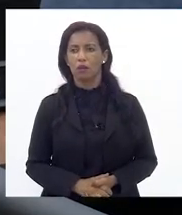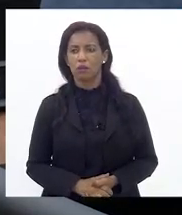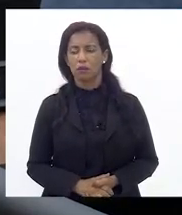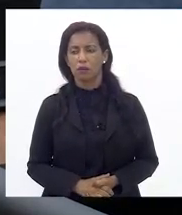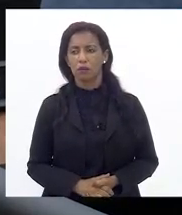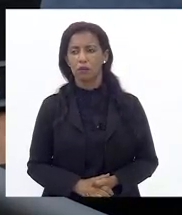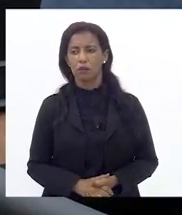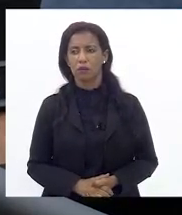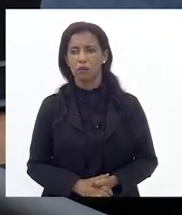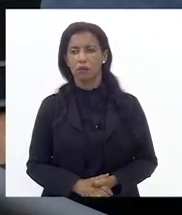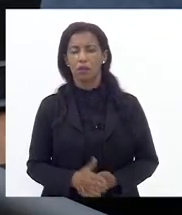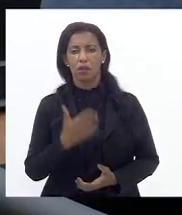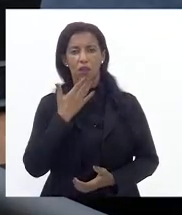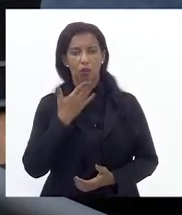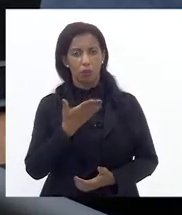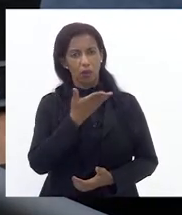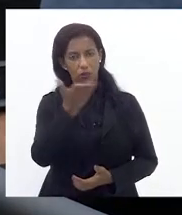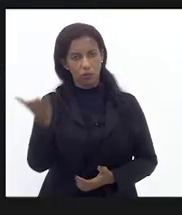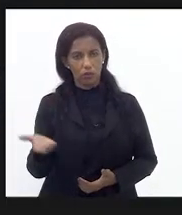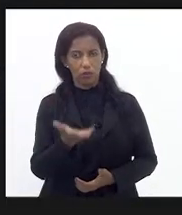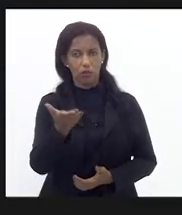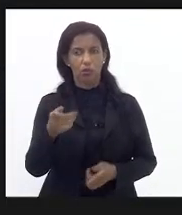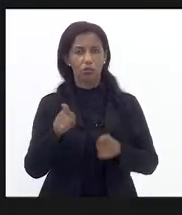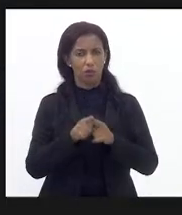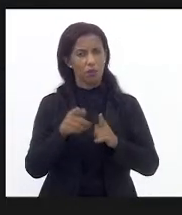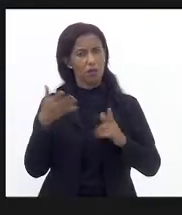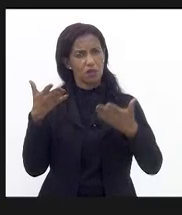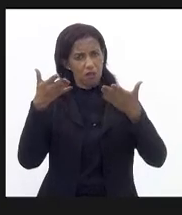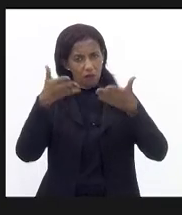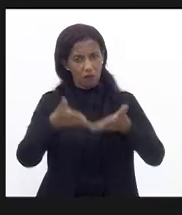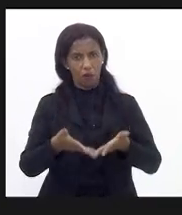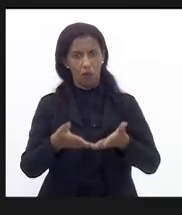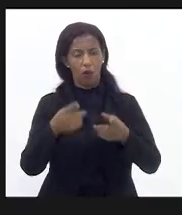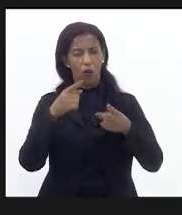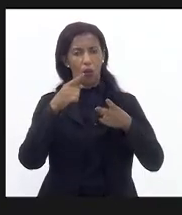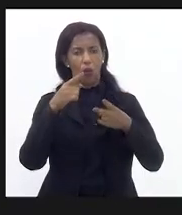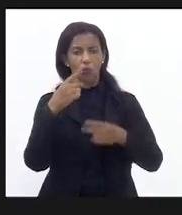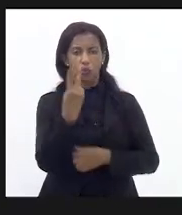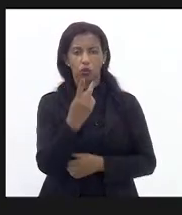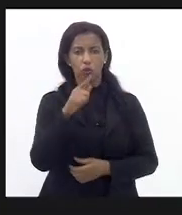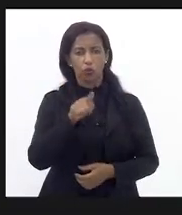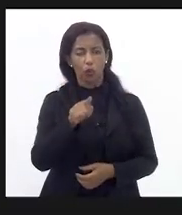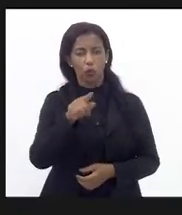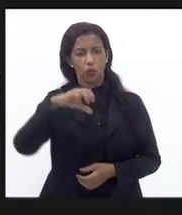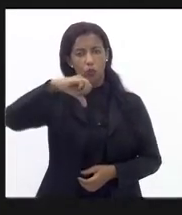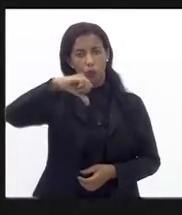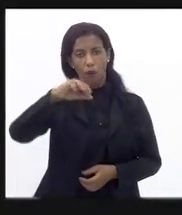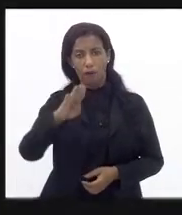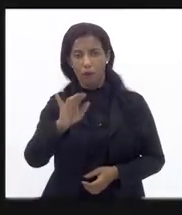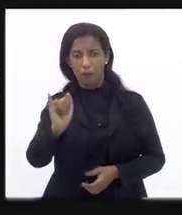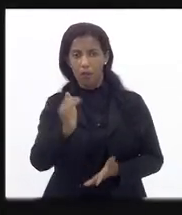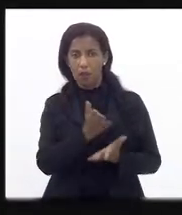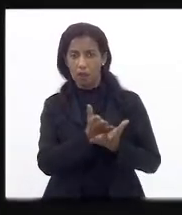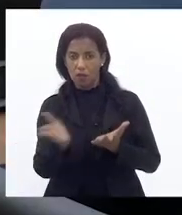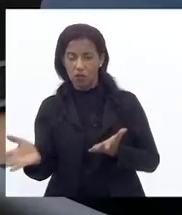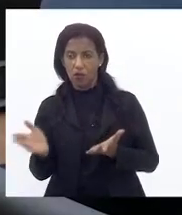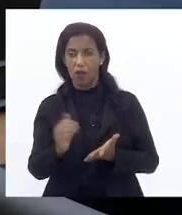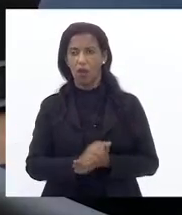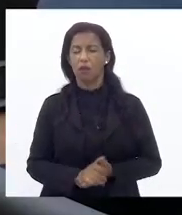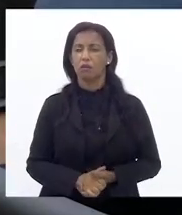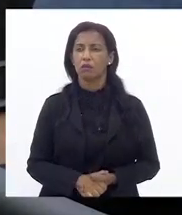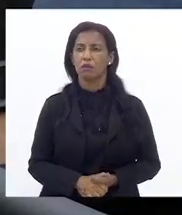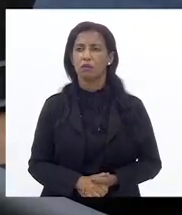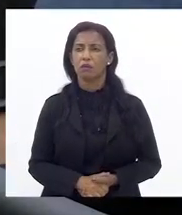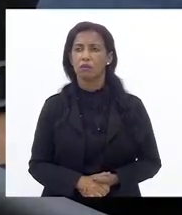e sim eu peço que senhores também se atente né os dois pontos não exibir Seus Inclusive a couple